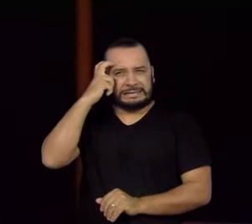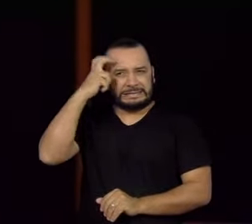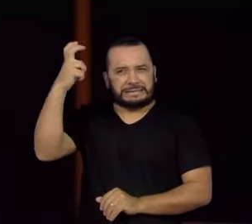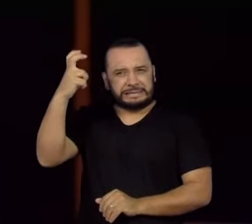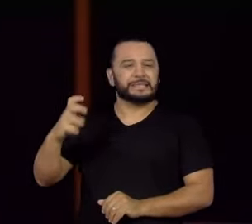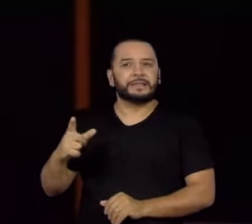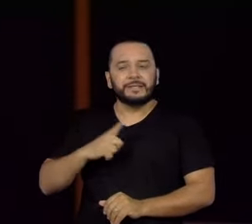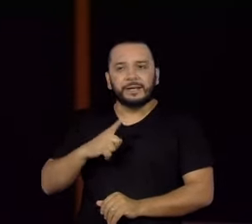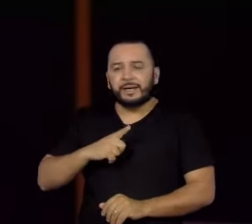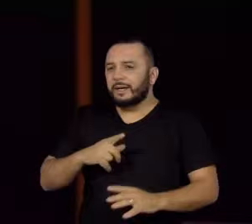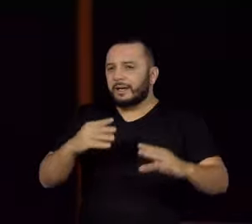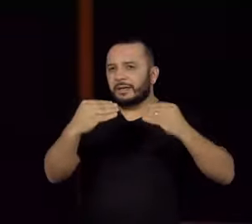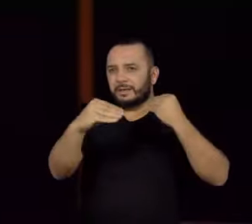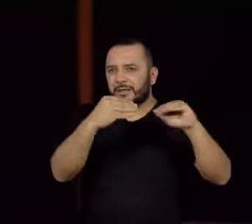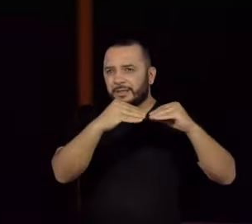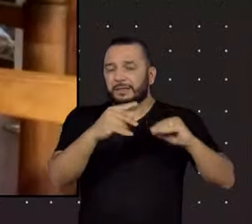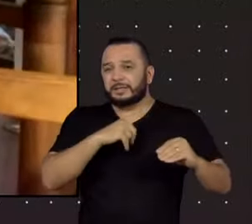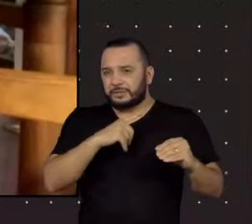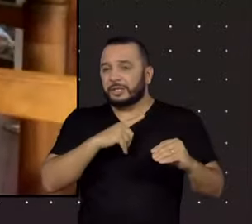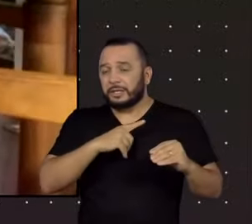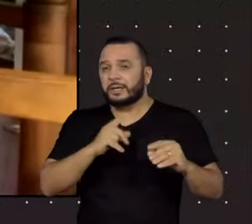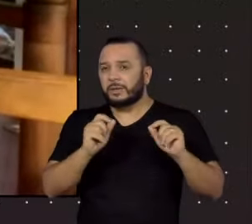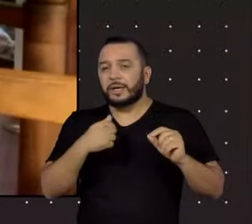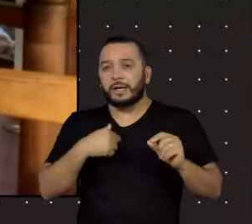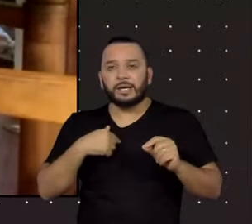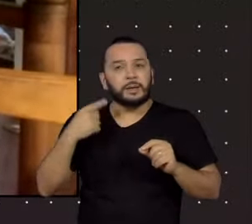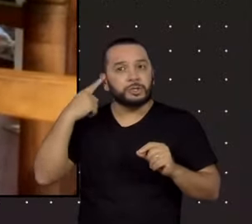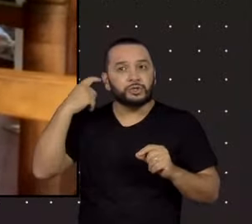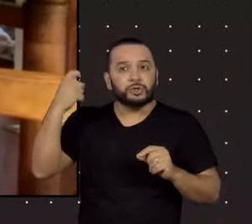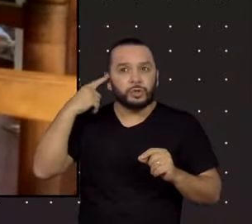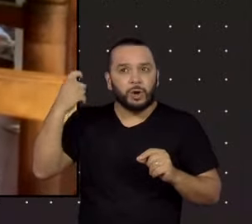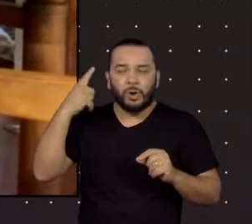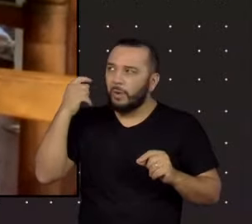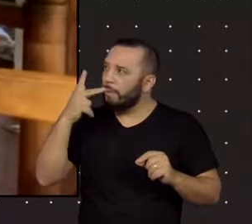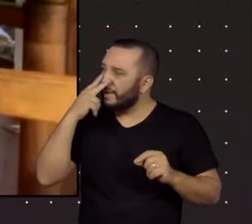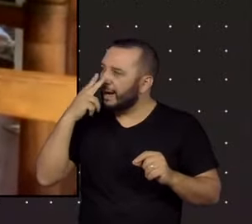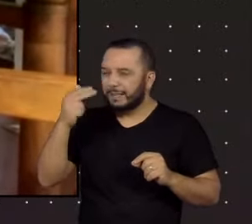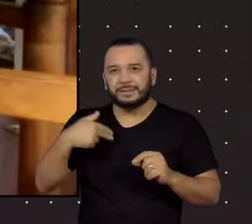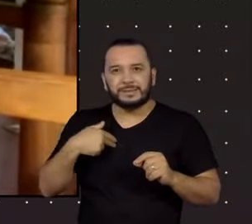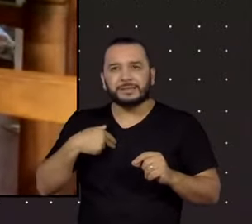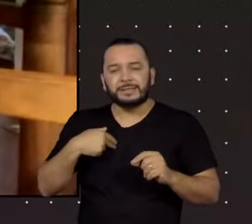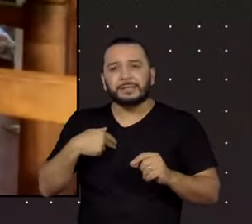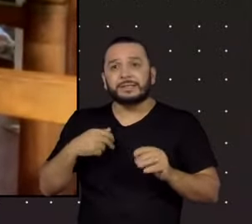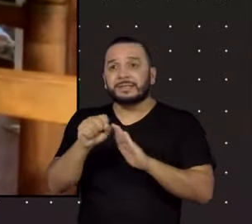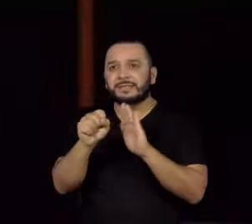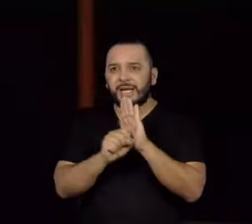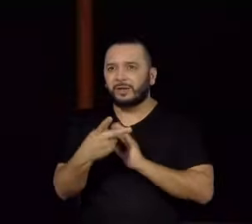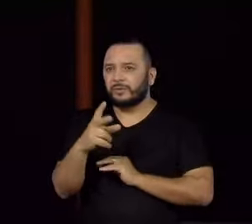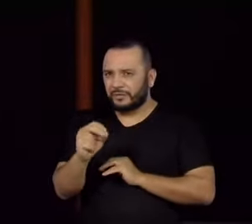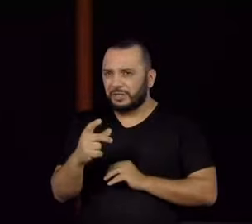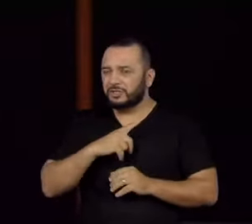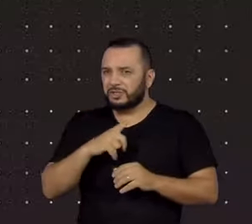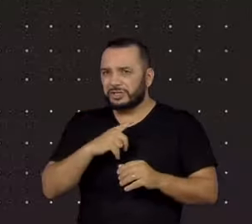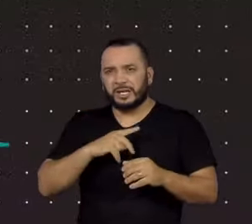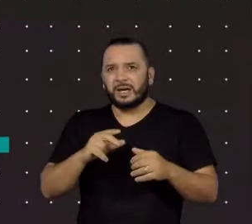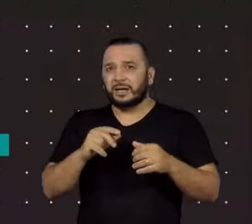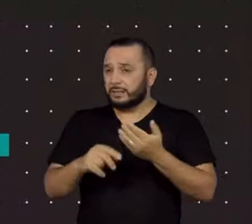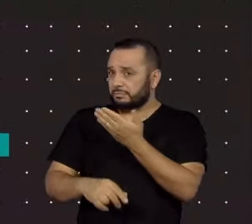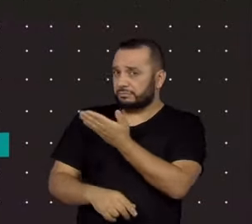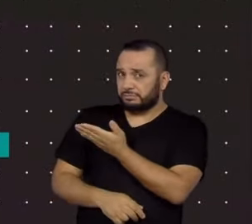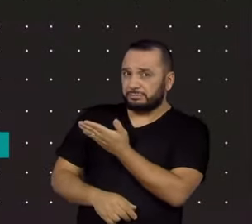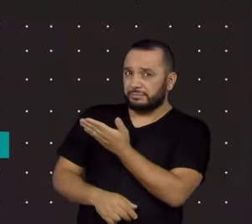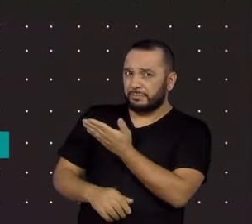tinham uma sonoplastia de música do século XX, né? Era Stravinsky, era Debussy, Tchaikovsky, tudo gênios,